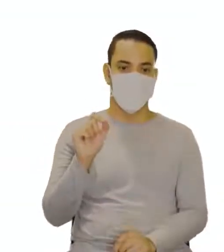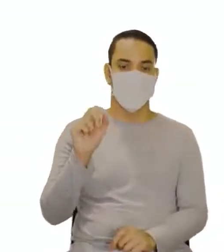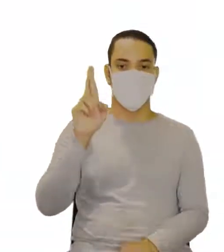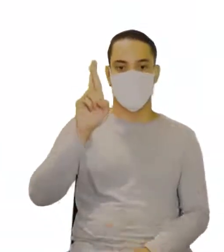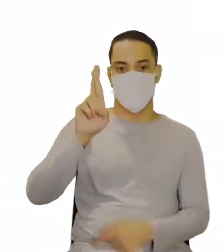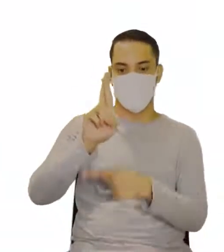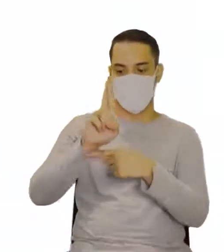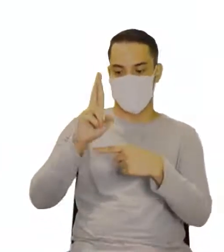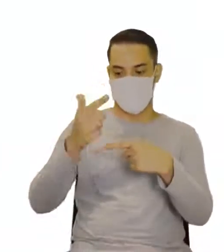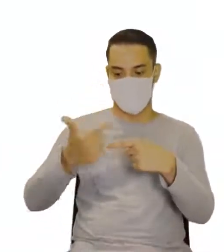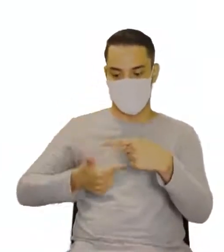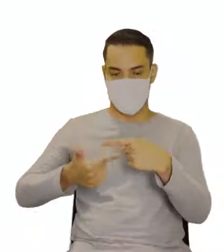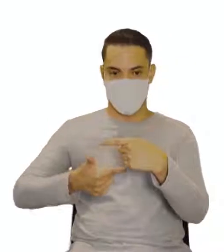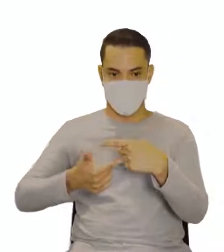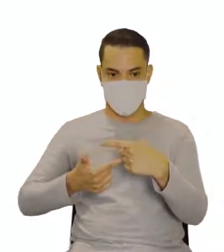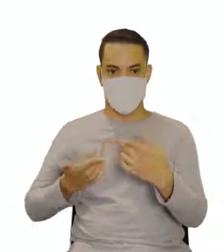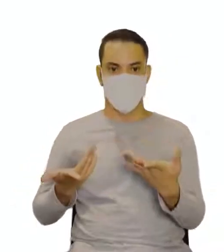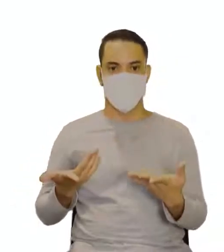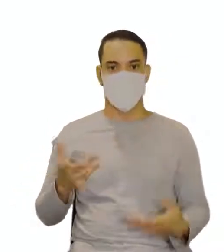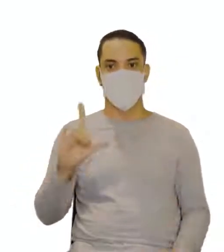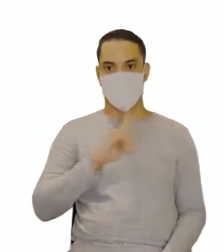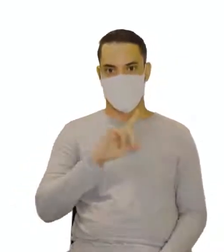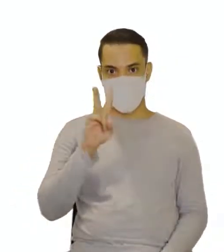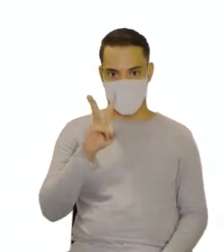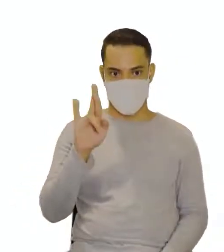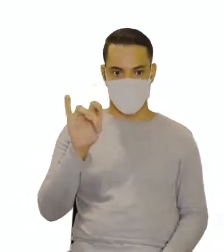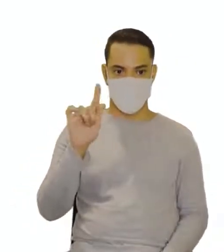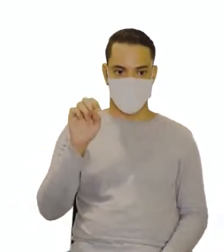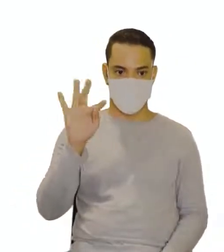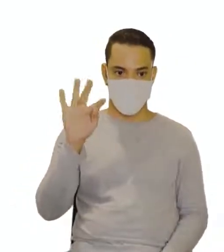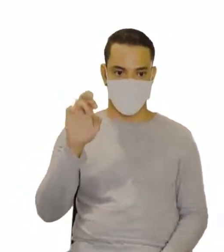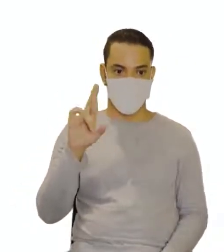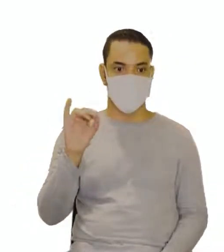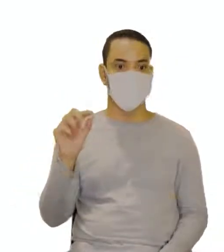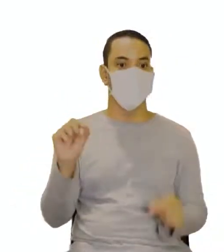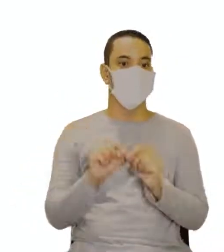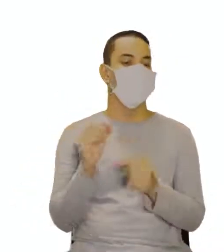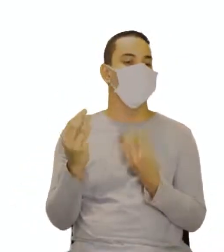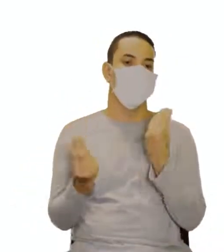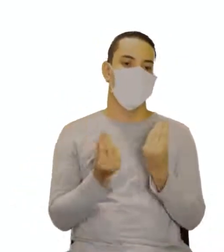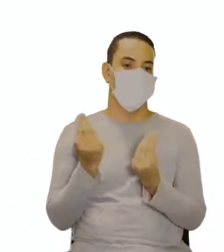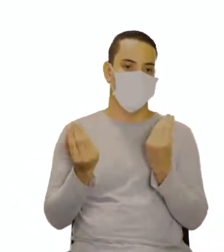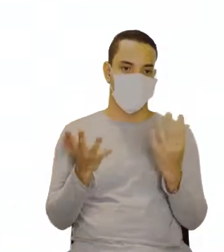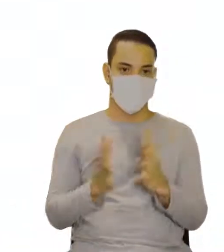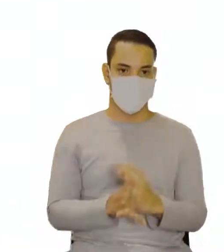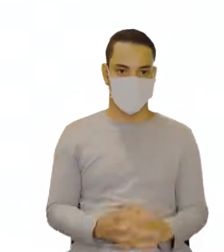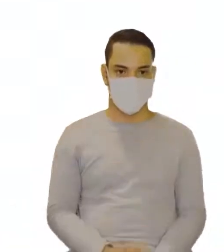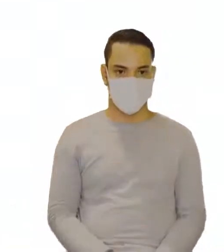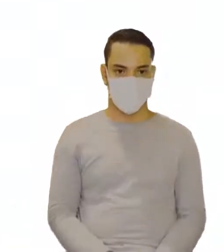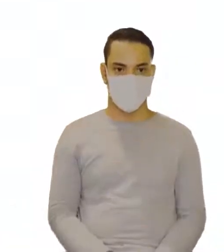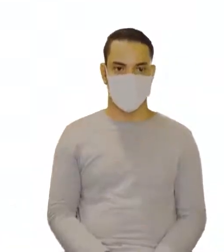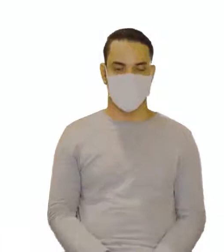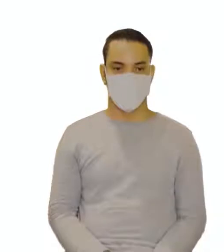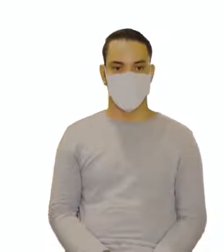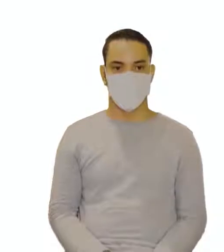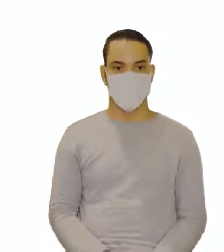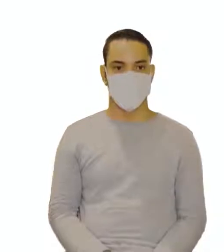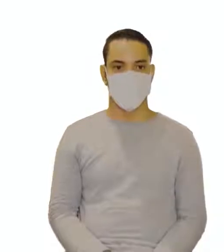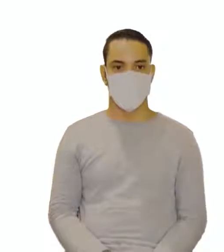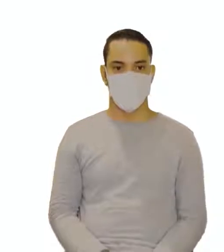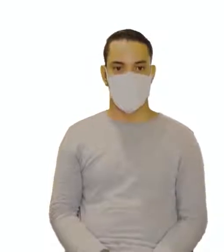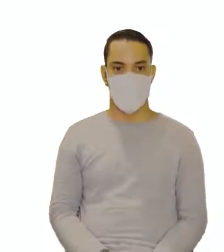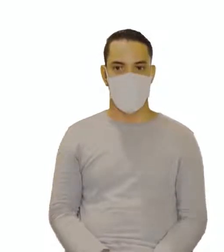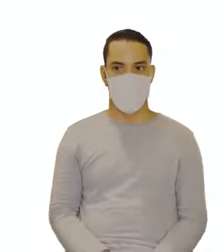dividido pelo número, né, gente? Eu tenho 2 resistores. Quanto é que vai ficar aqui essa resistência equivalente aqui, ó?